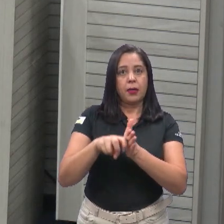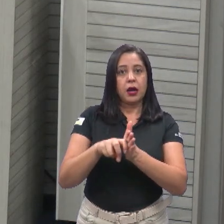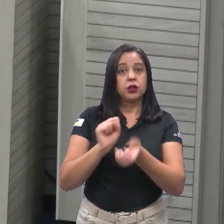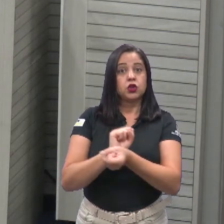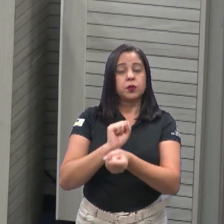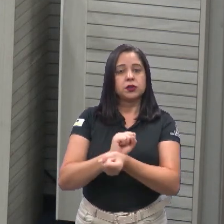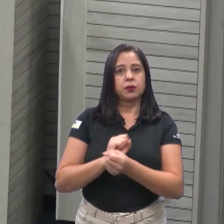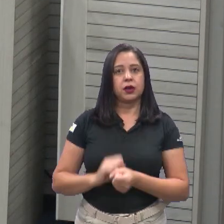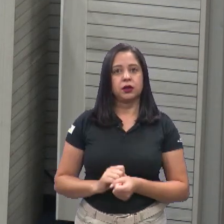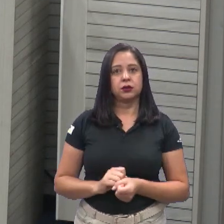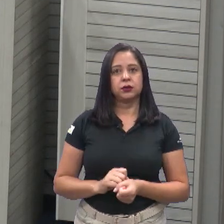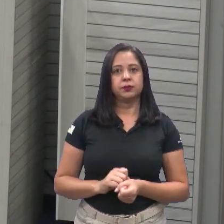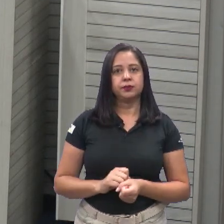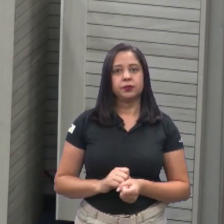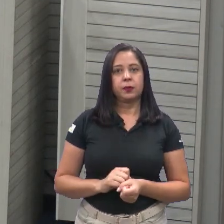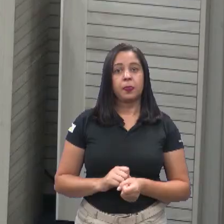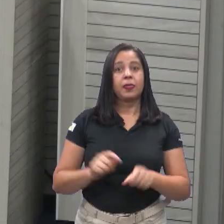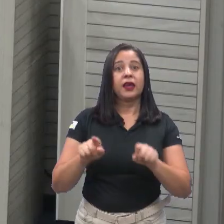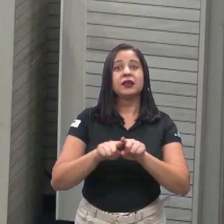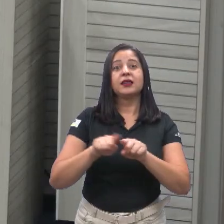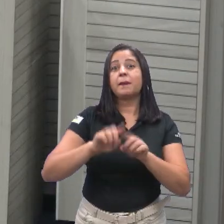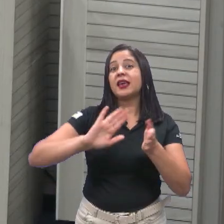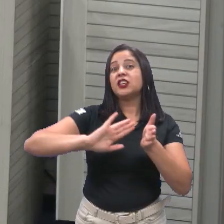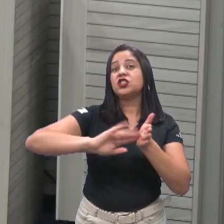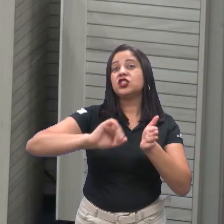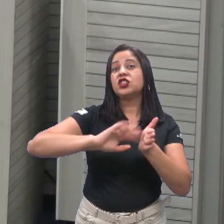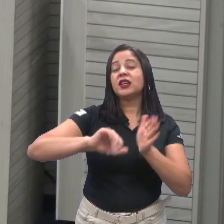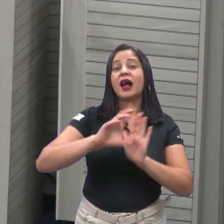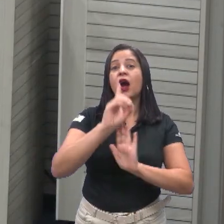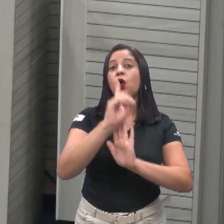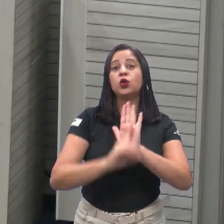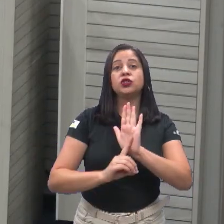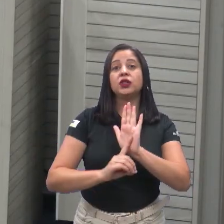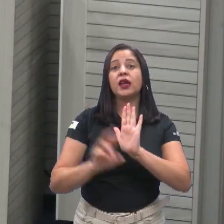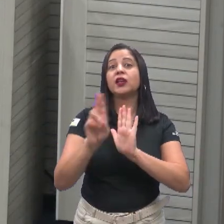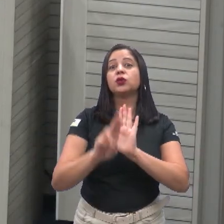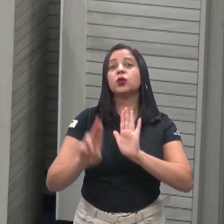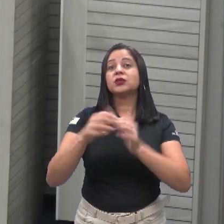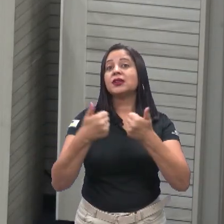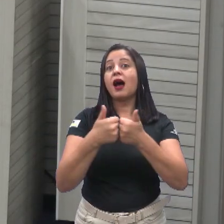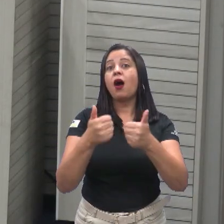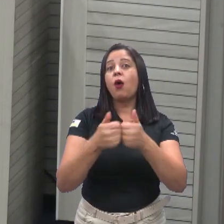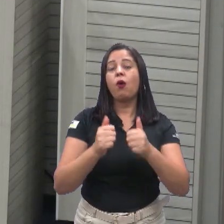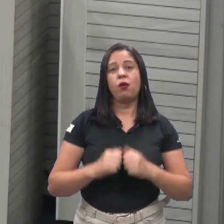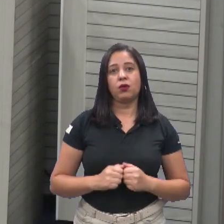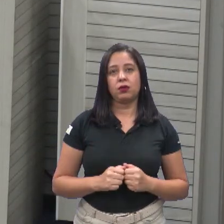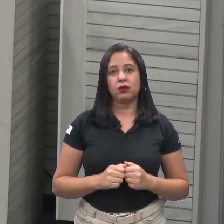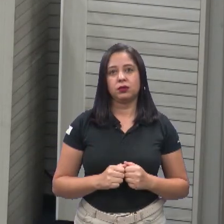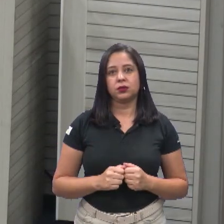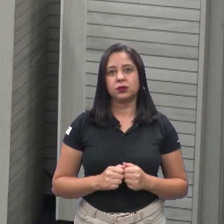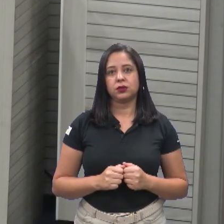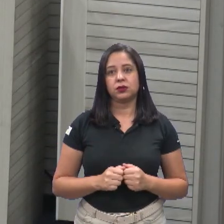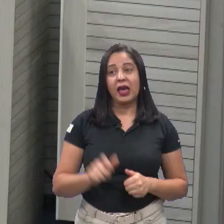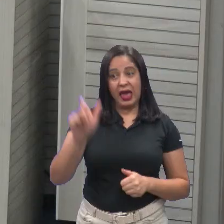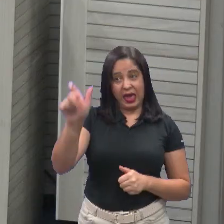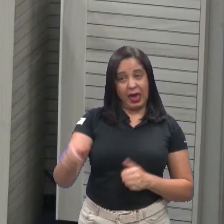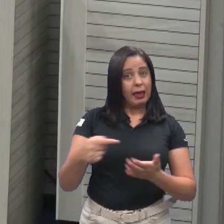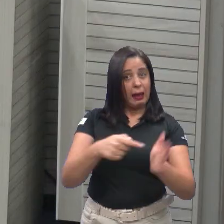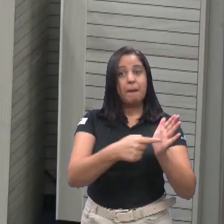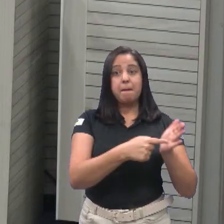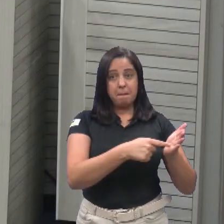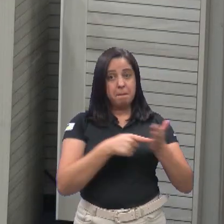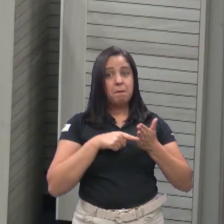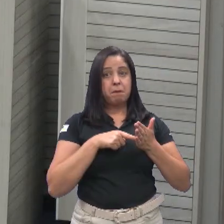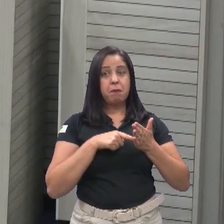ela já recebeu um recado que vão tirar o direito dela a usar o transporte coletivo. ela está lá com os documentos para mim. Então, eu não estou